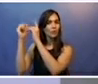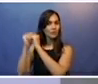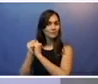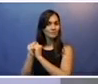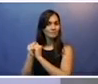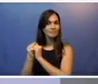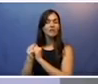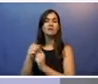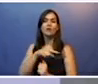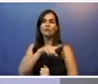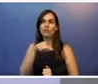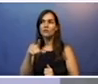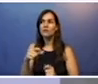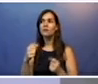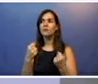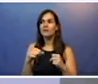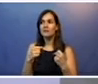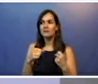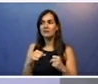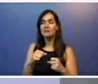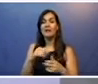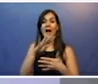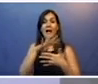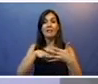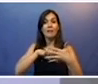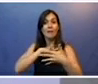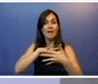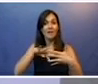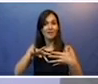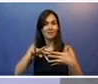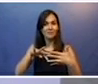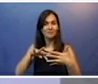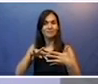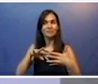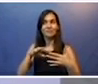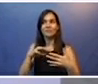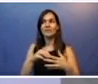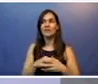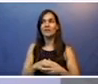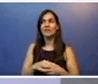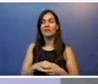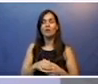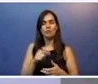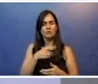tabela trigonométrica. Tá? Vocês têm aí a tabela trigonométrica.